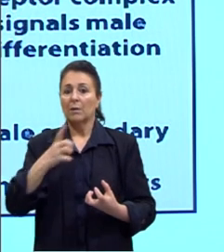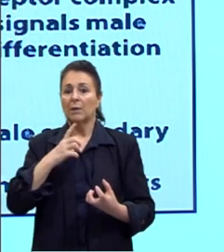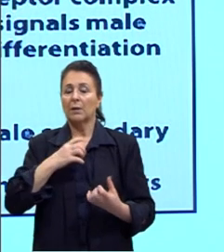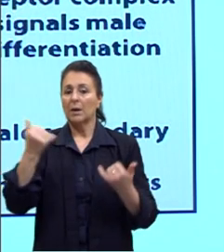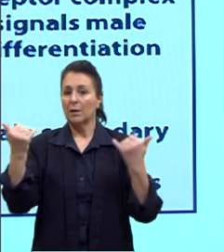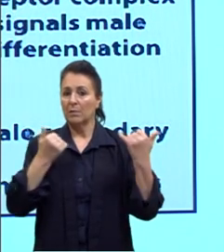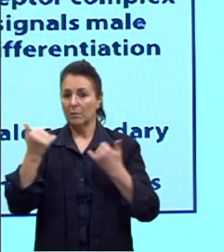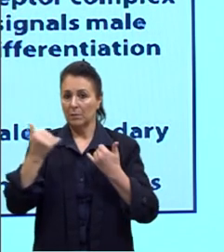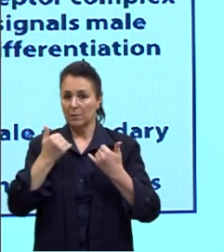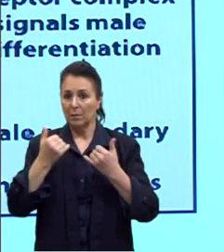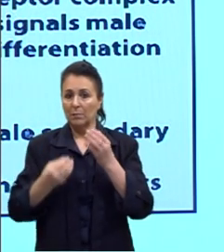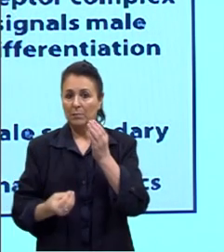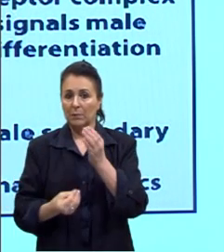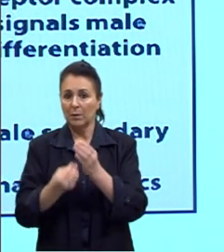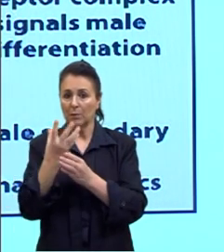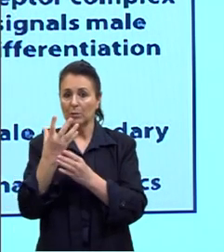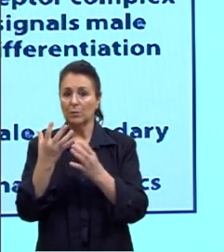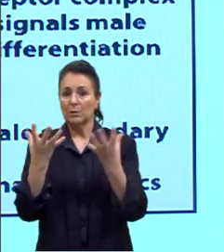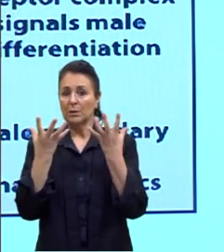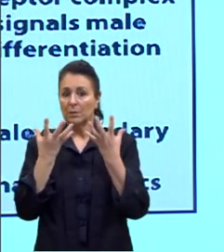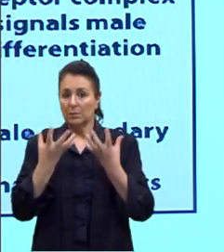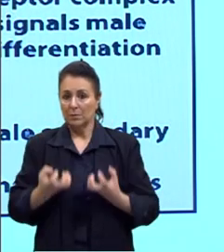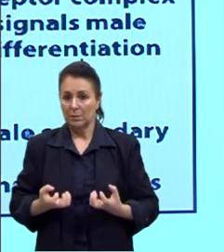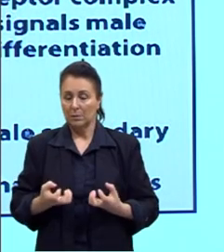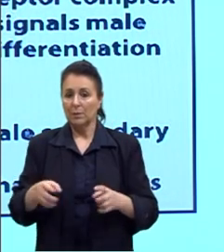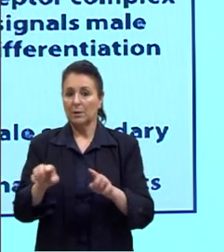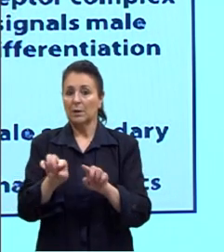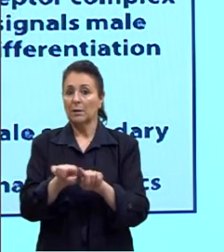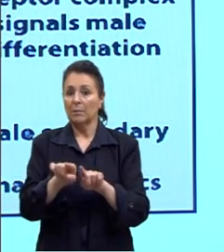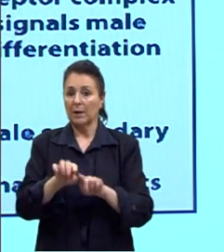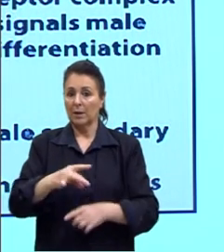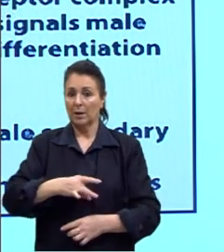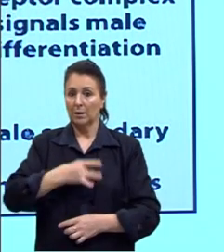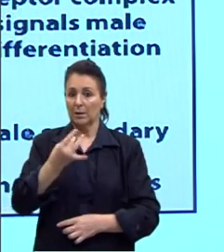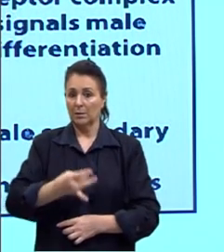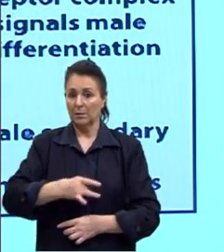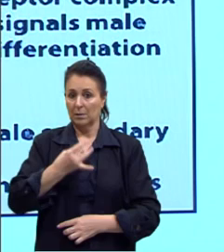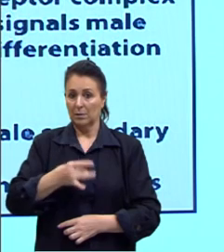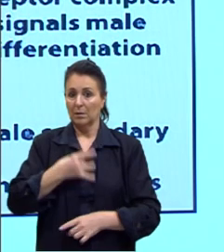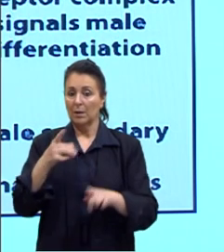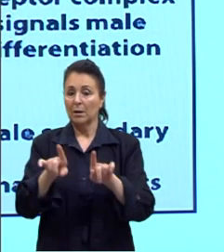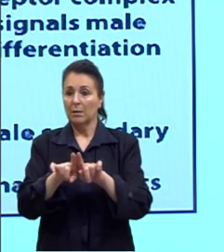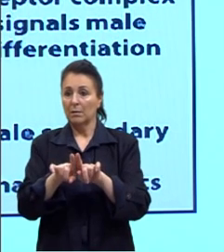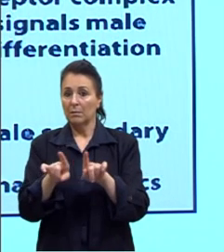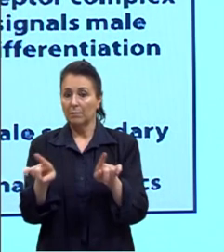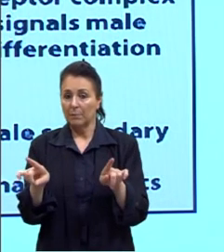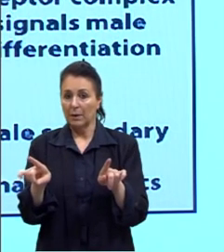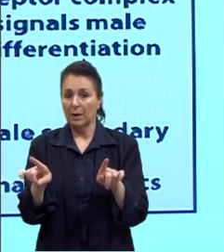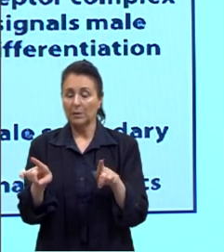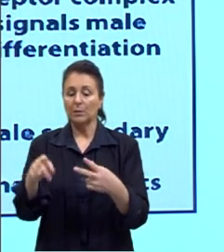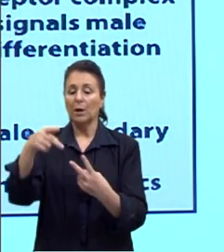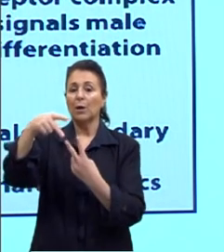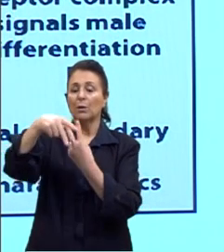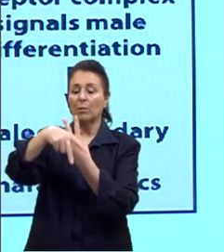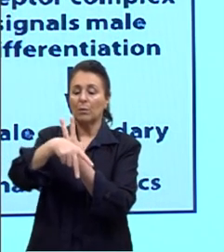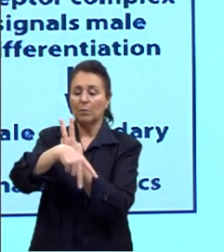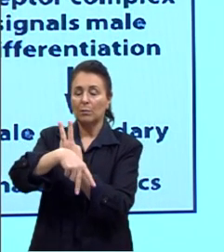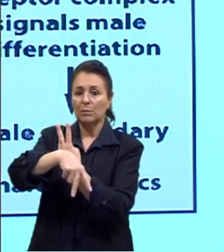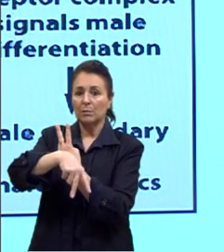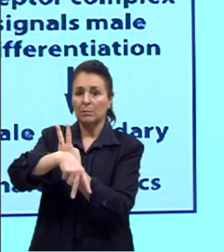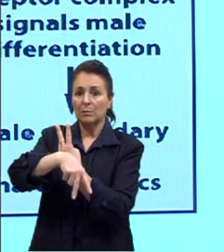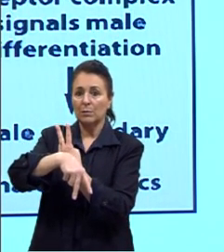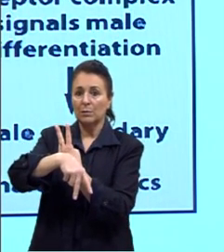para ser produzido o testículo a testosterona tudo certinho mas ali no cromossomo X